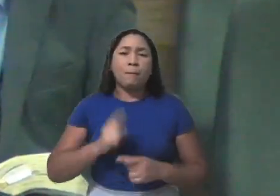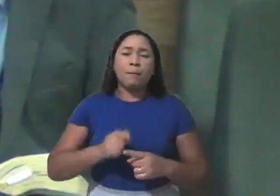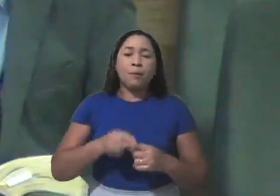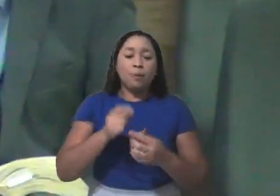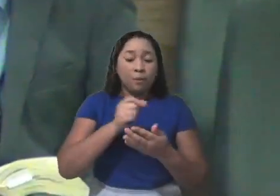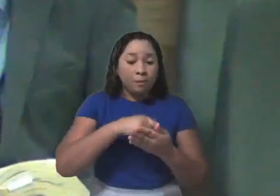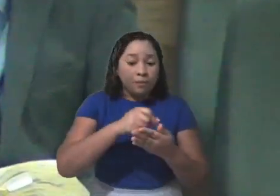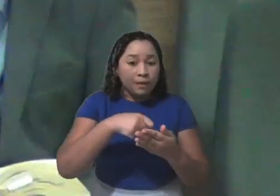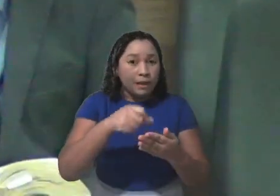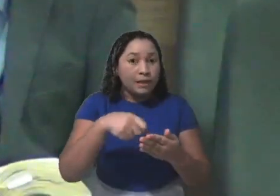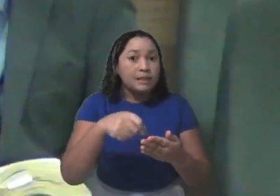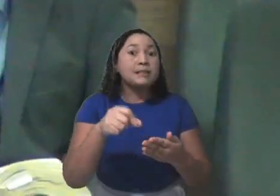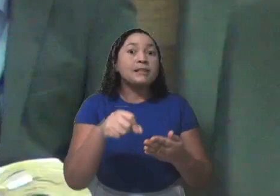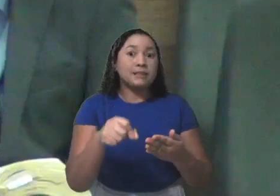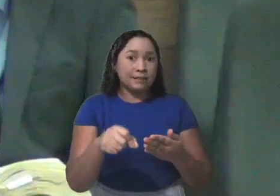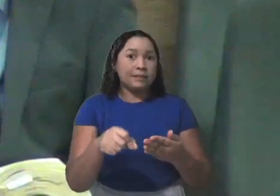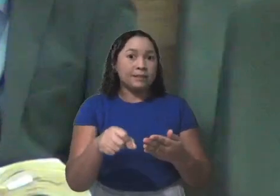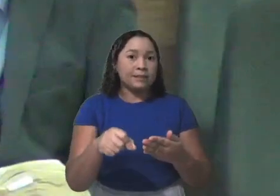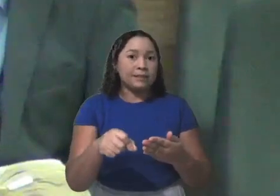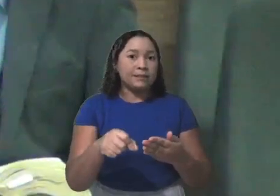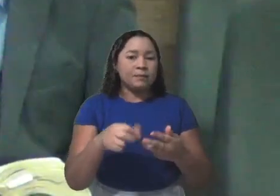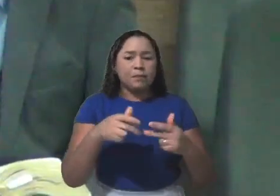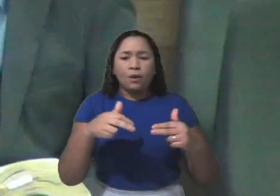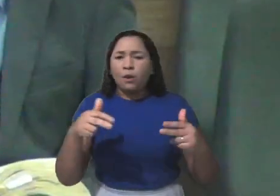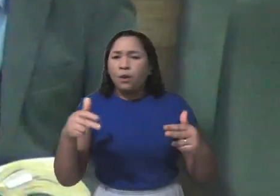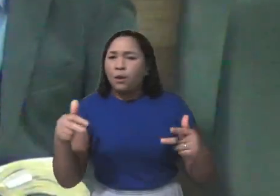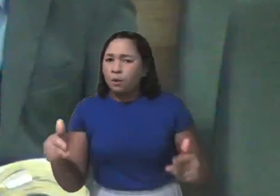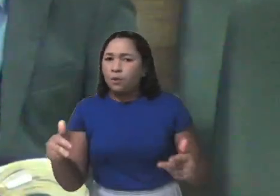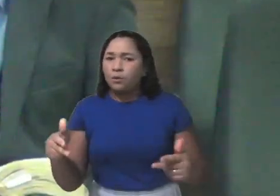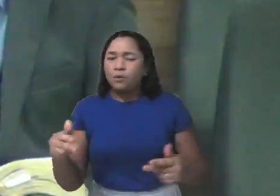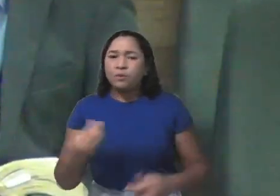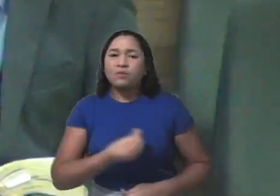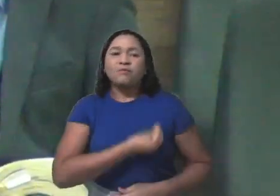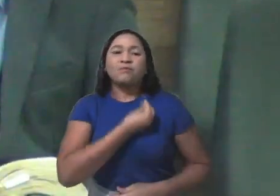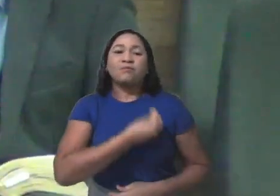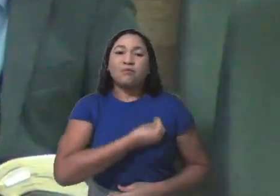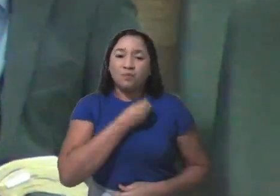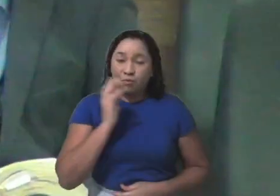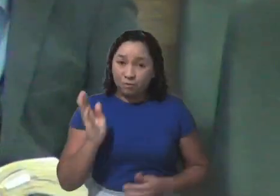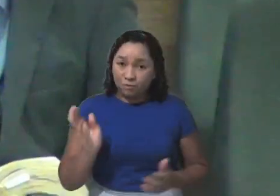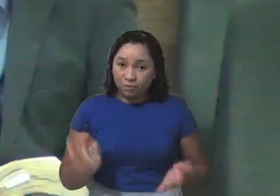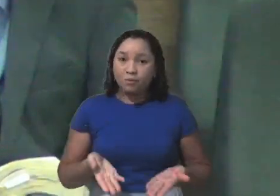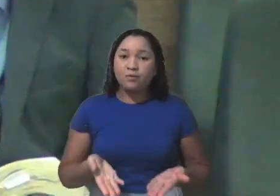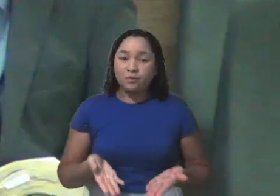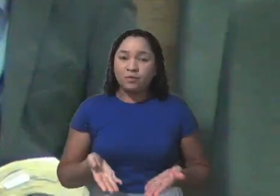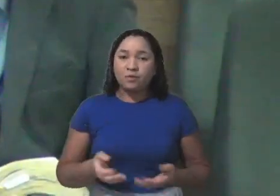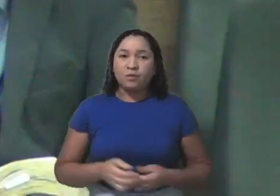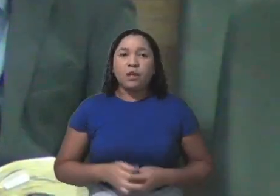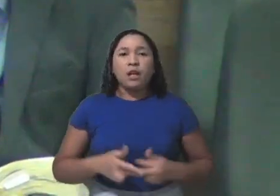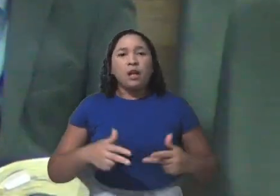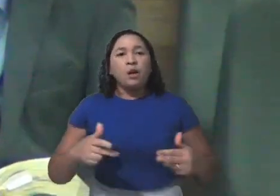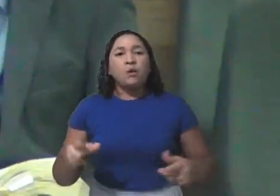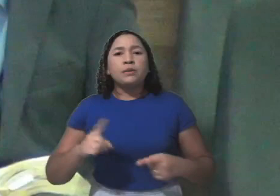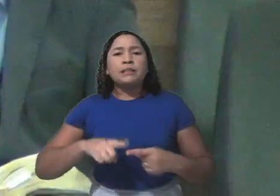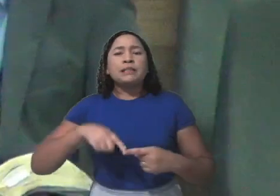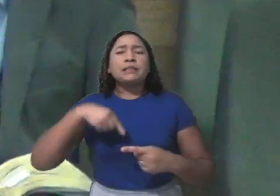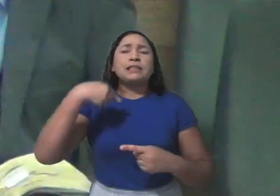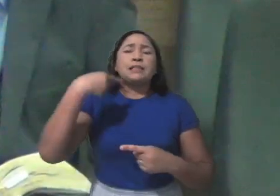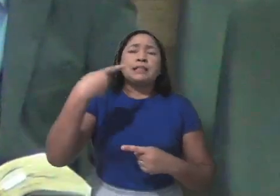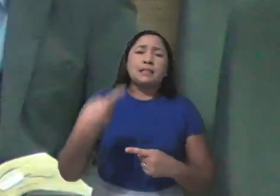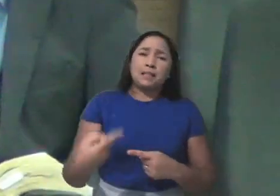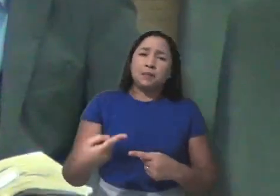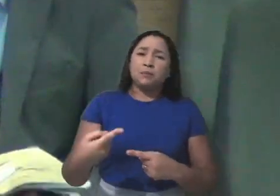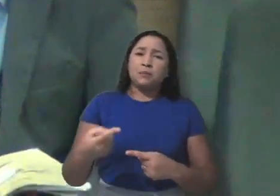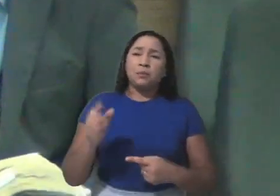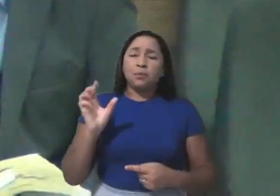As coisas que são, as coisas que você está vivendo e as coisas que depois destas hão de acontecer.